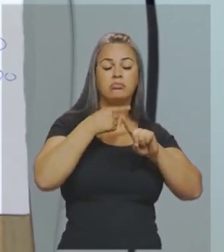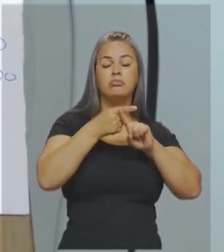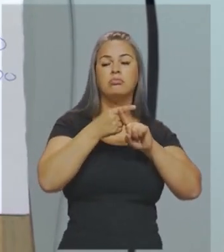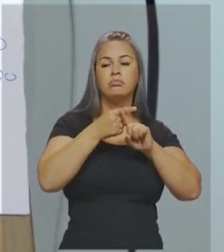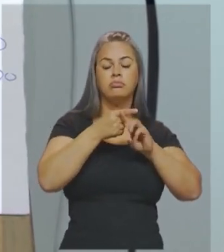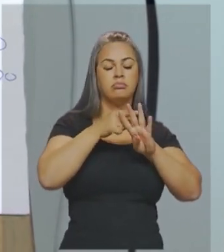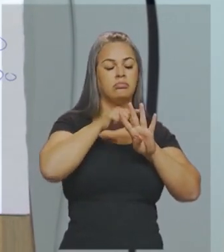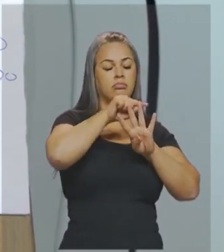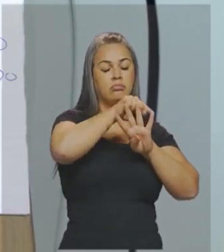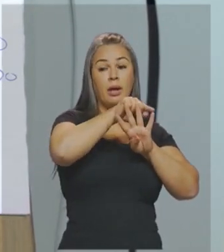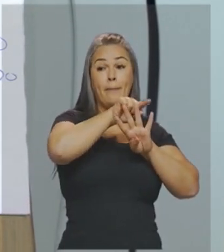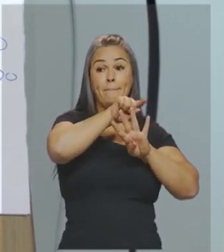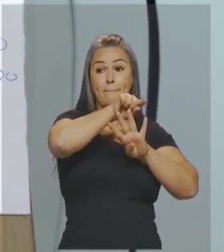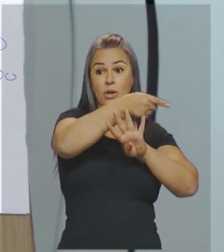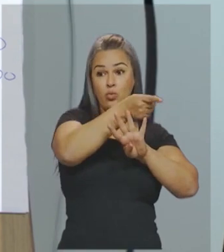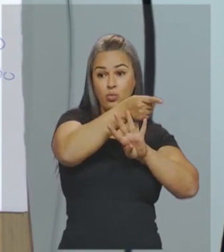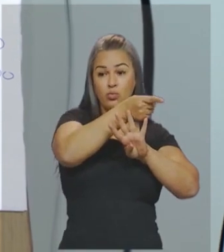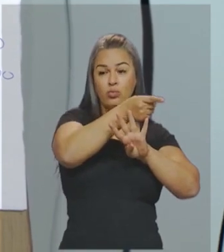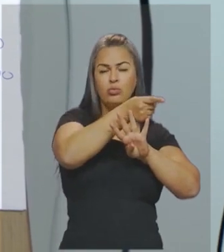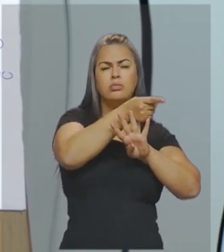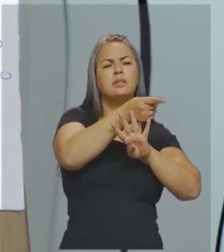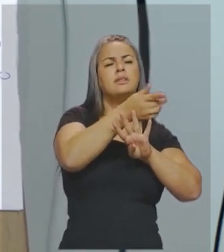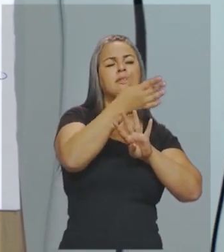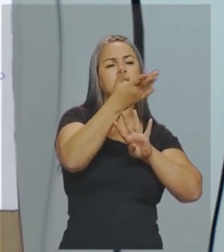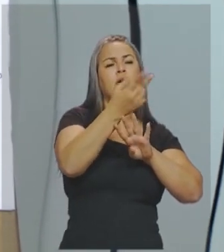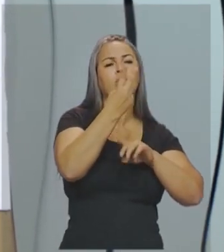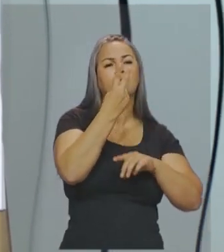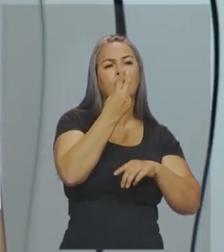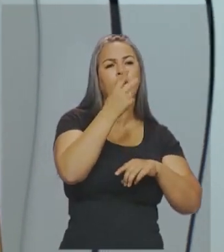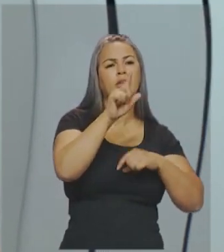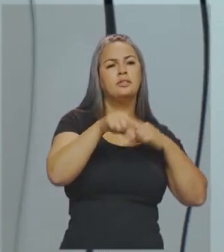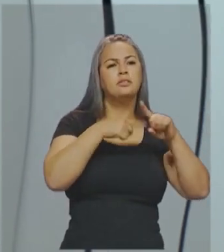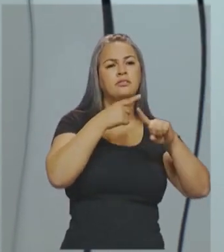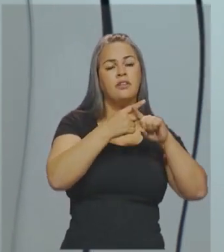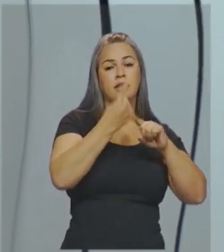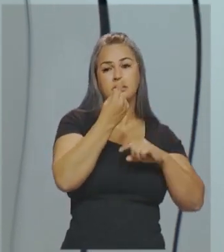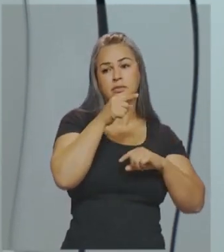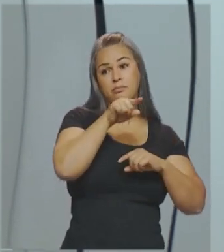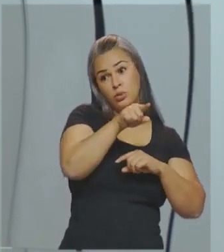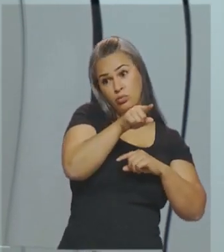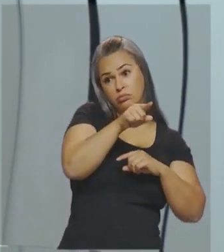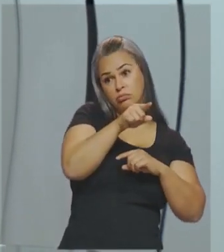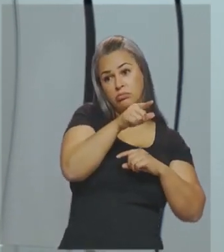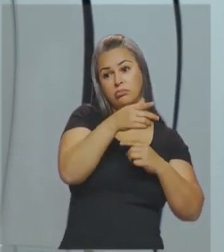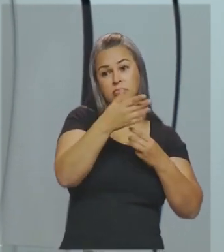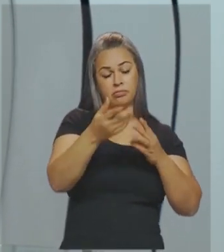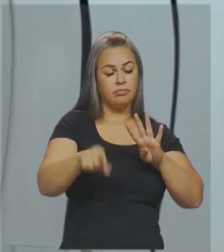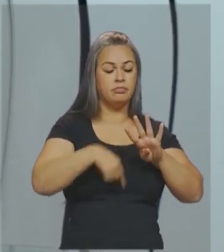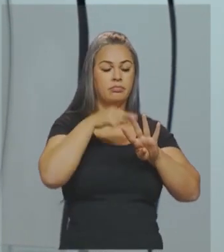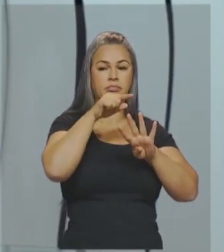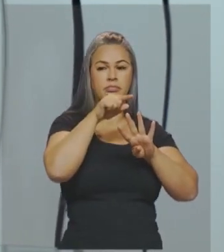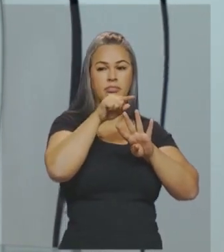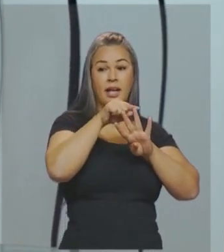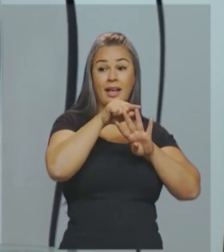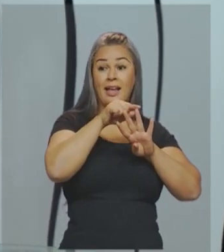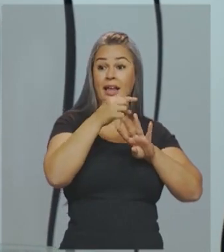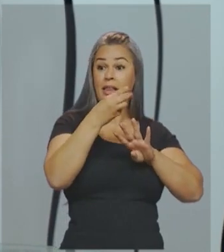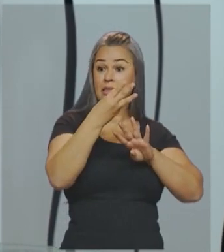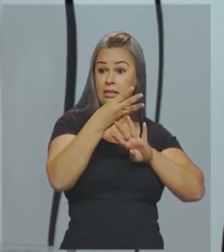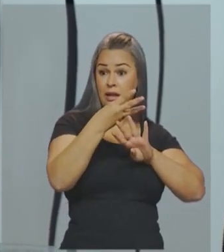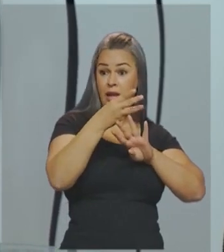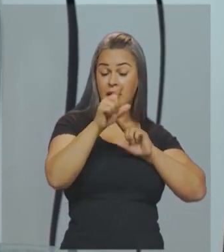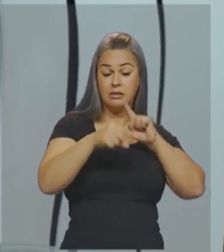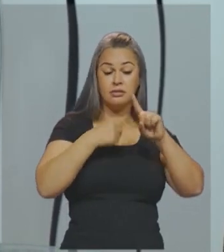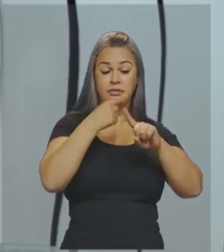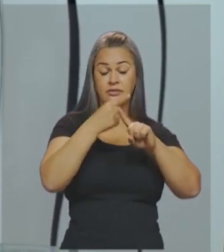por 1000. Então 2 vezes 1000, 2000. 3 vezes 100,